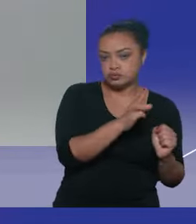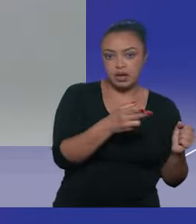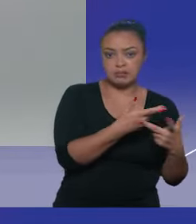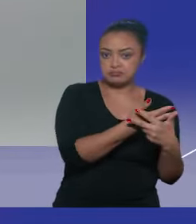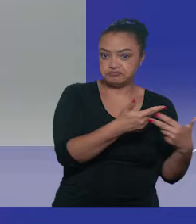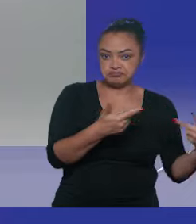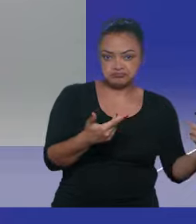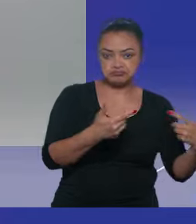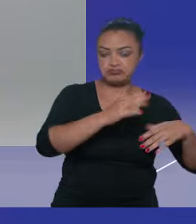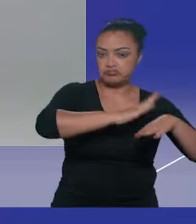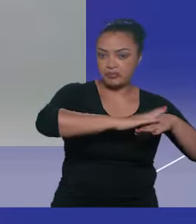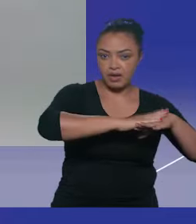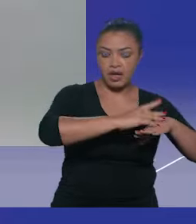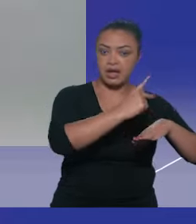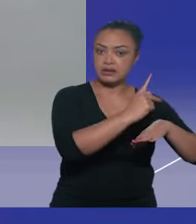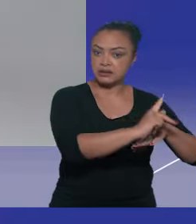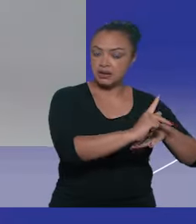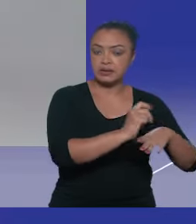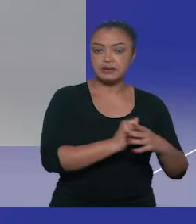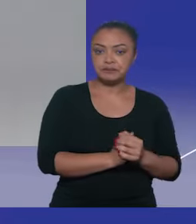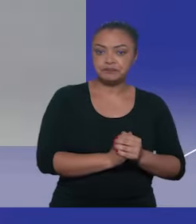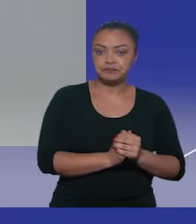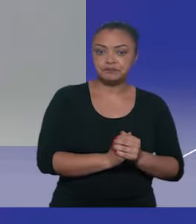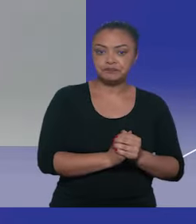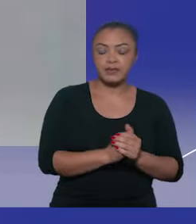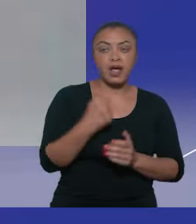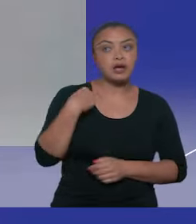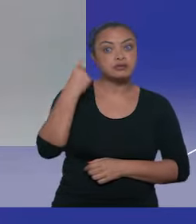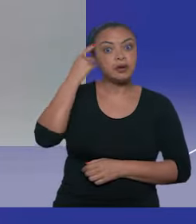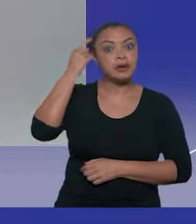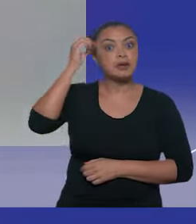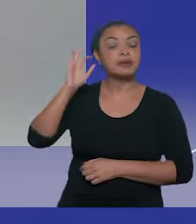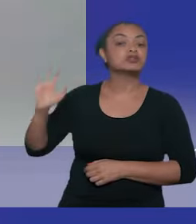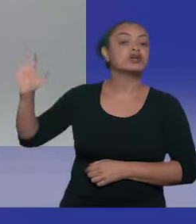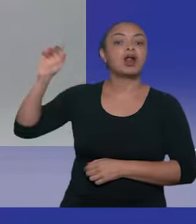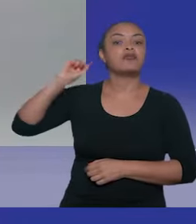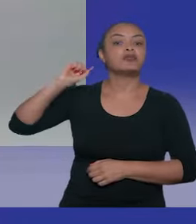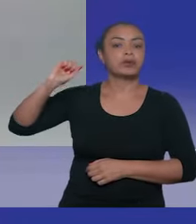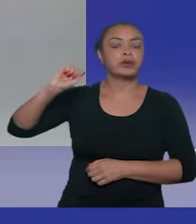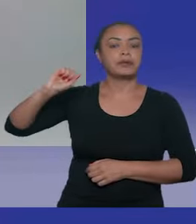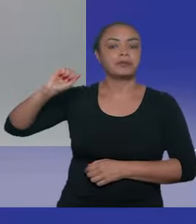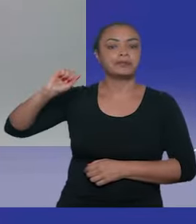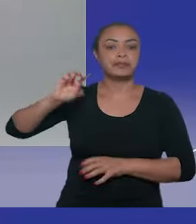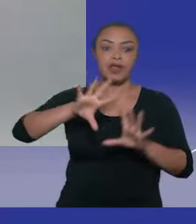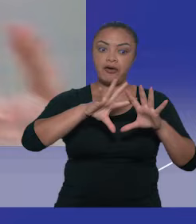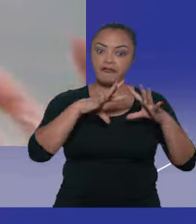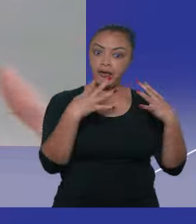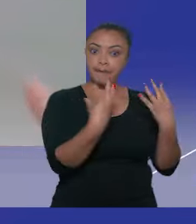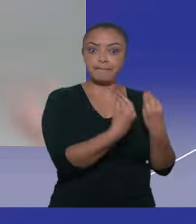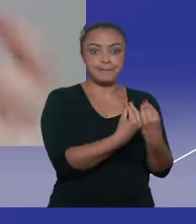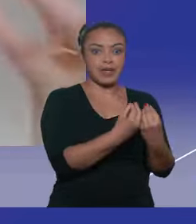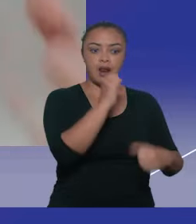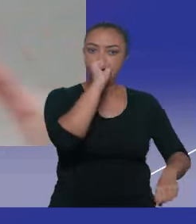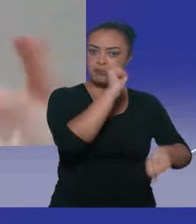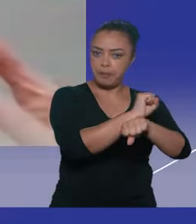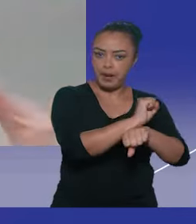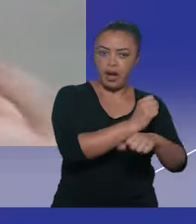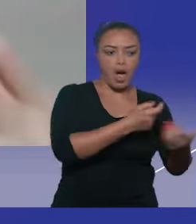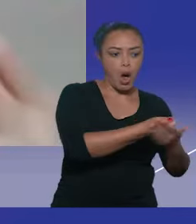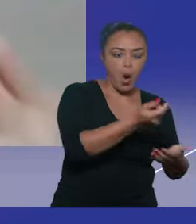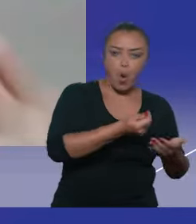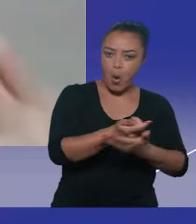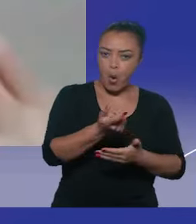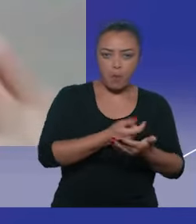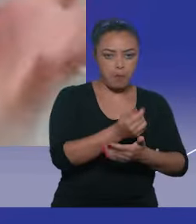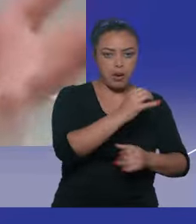podendo fazer todo tipo de atividade. E a gente imaginava que ia ter uma migração. As famílias deixam de